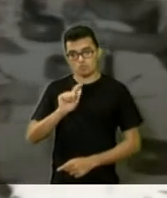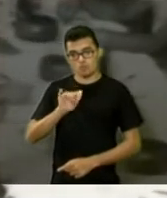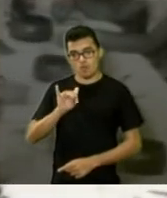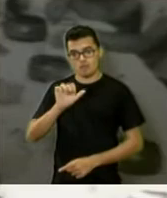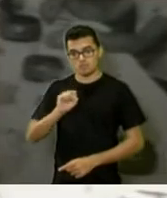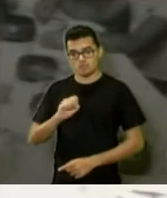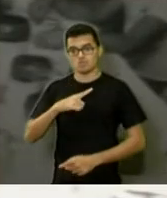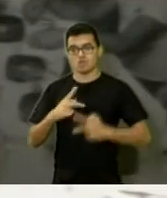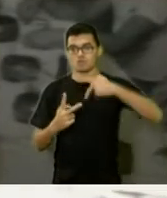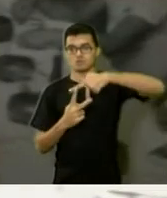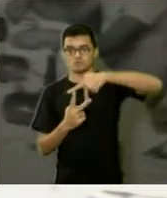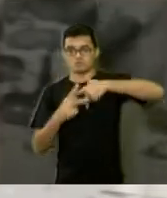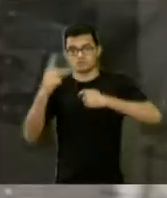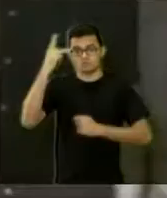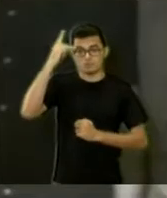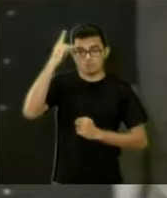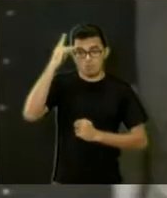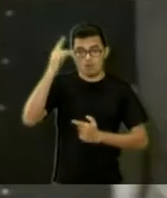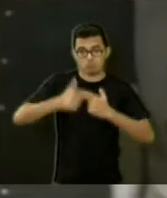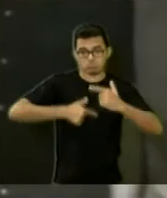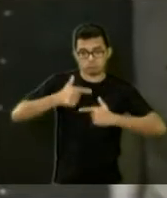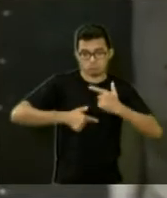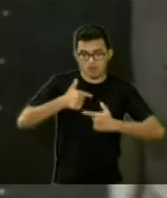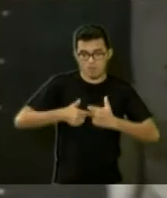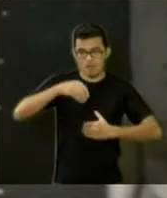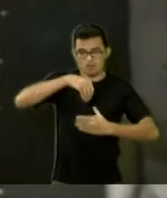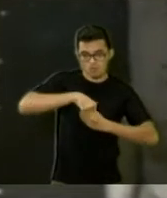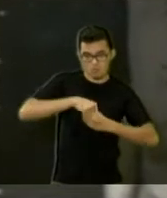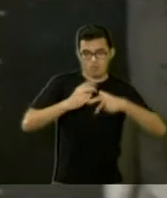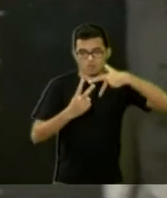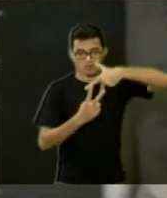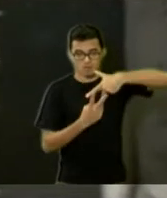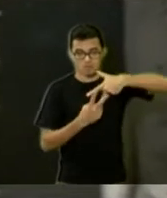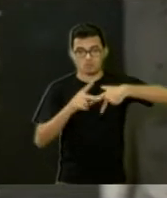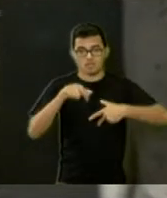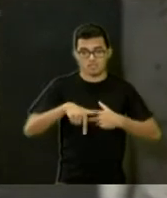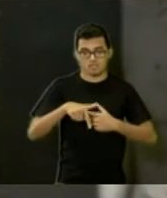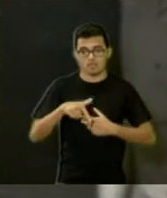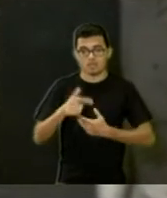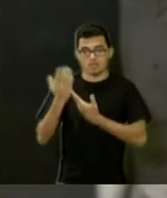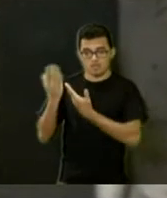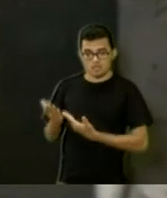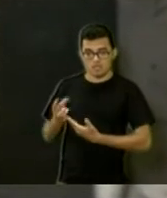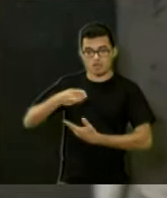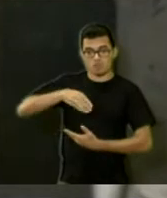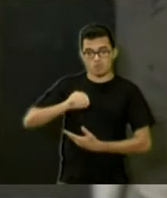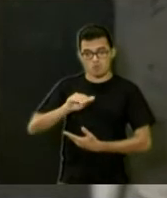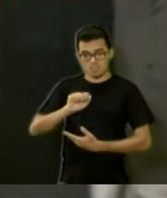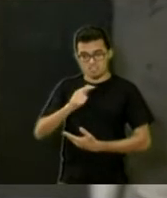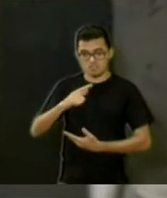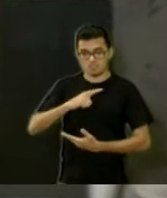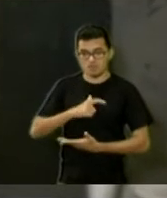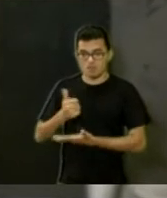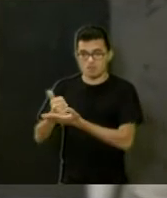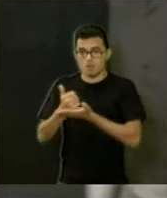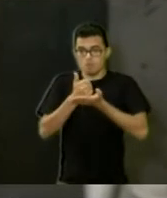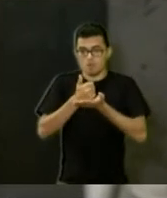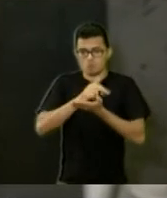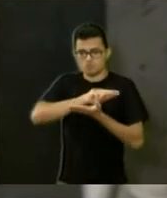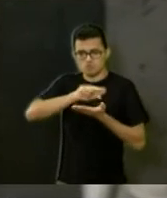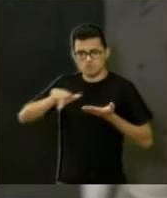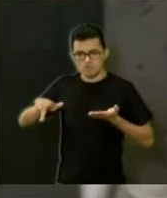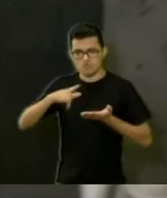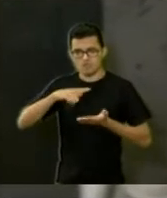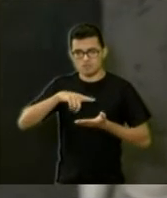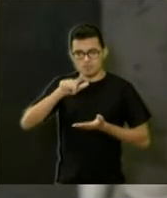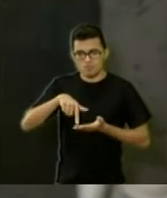São Paulo. Por seu trabalho na maçonaria, Moacir de Freitas recebeu diversas premiações, entre elas a de